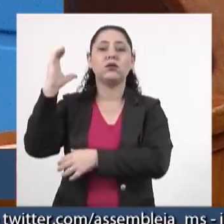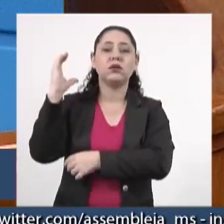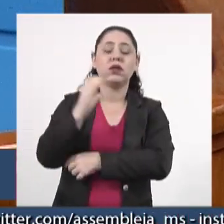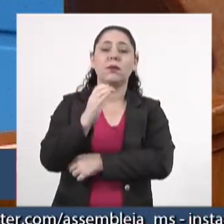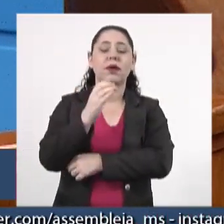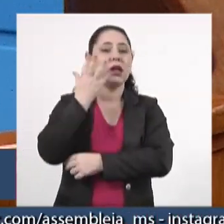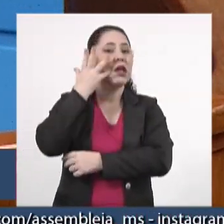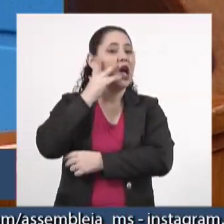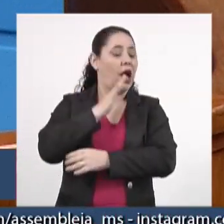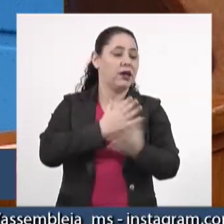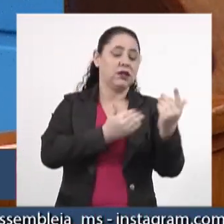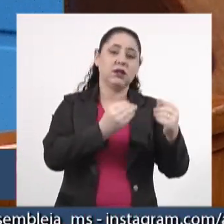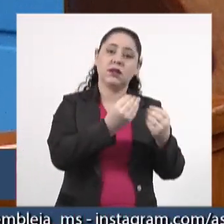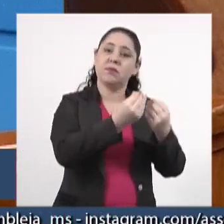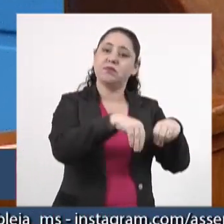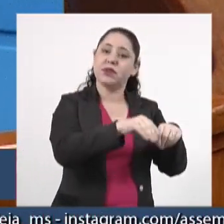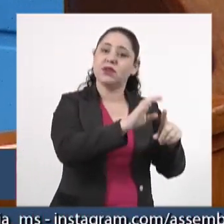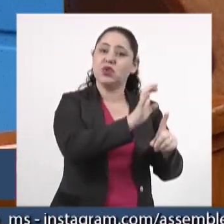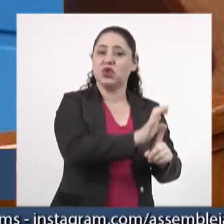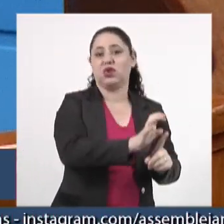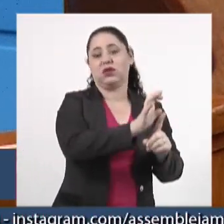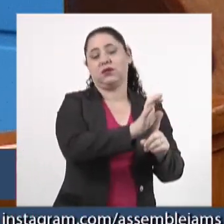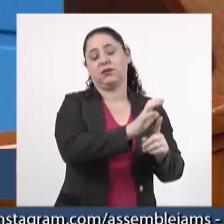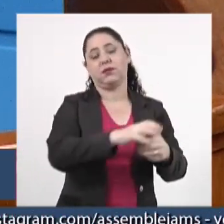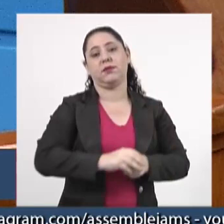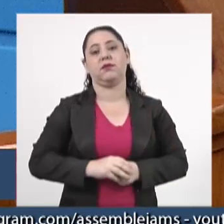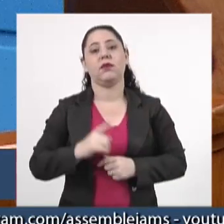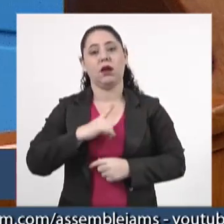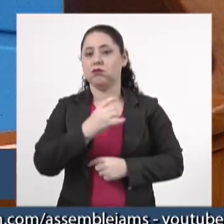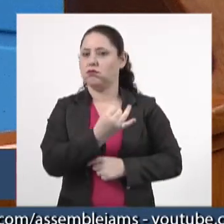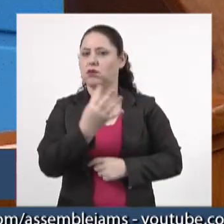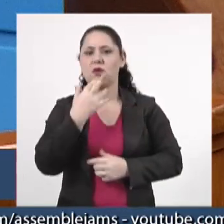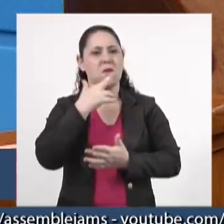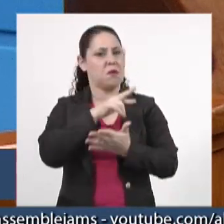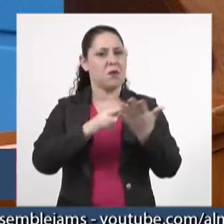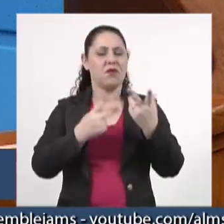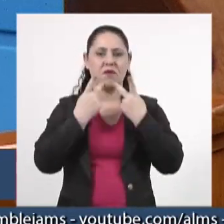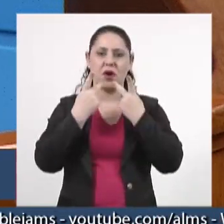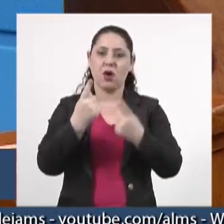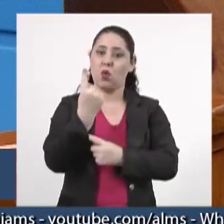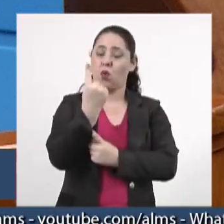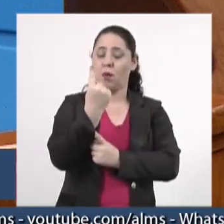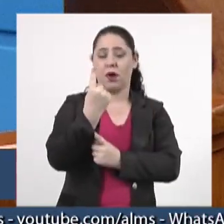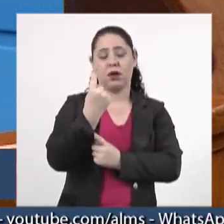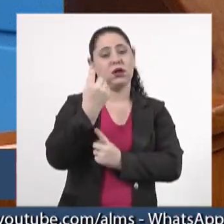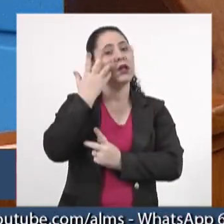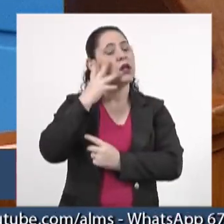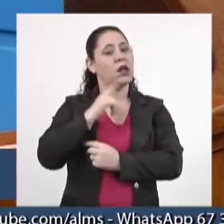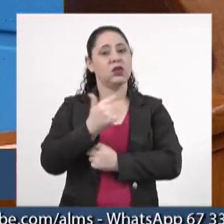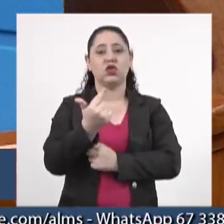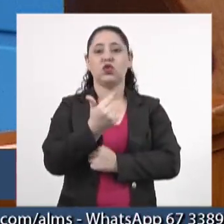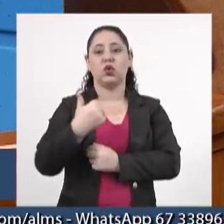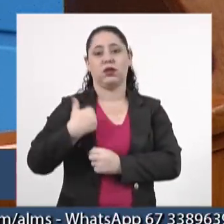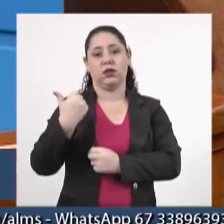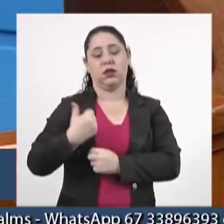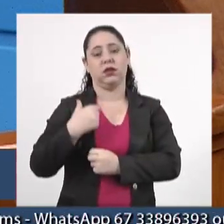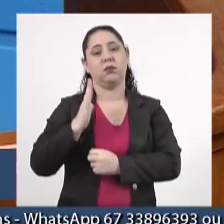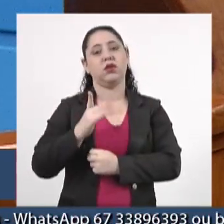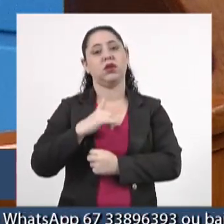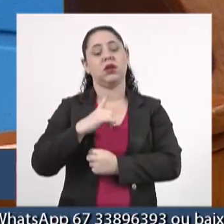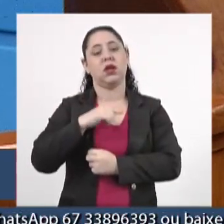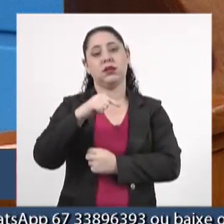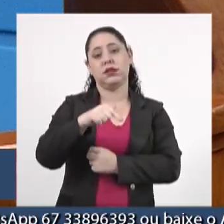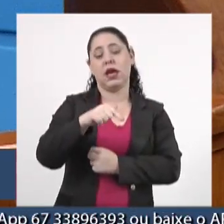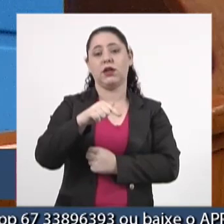crianças sendo prejudicadas, né? Tenho inúmeros relatos, né? Esse é de uma criança de 2 anos, mas nós temos crianças